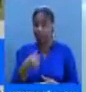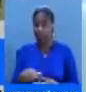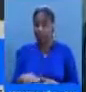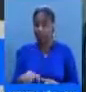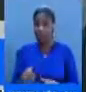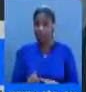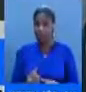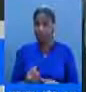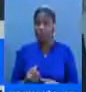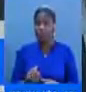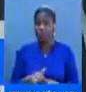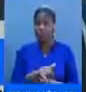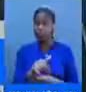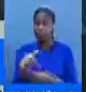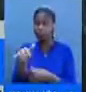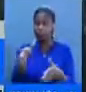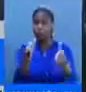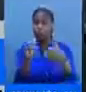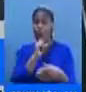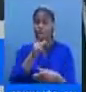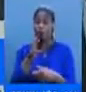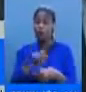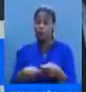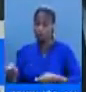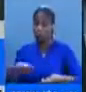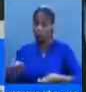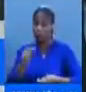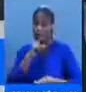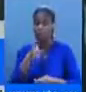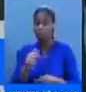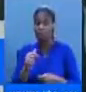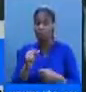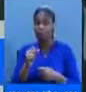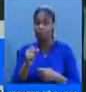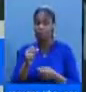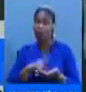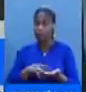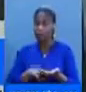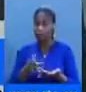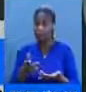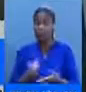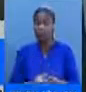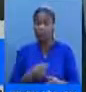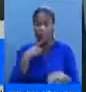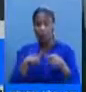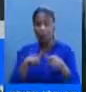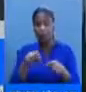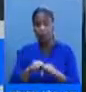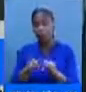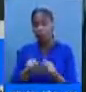ser de facto uma rota que possa ser comercialmente viável. Segundo lugar, nas políticas